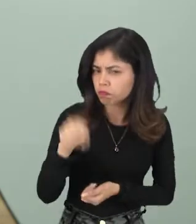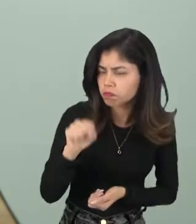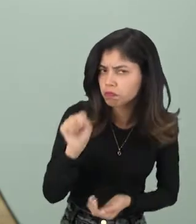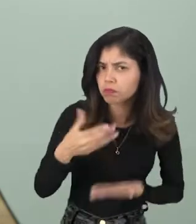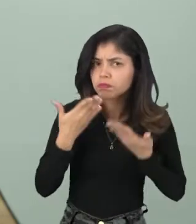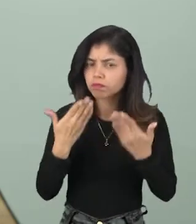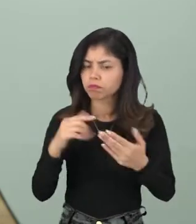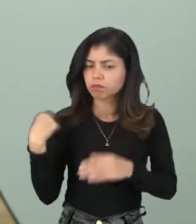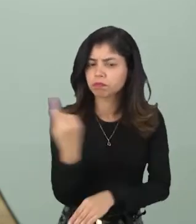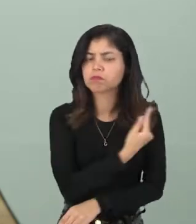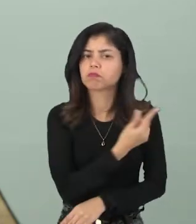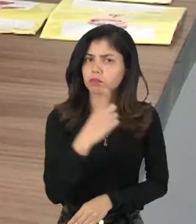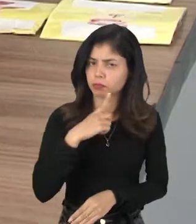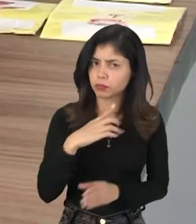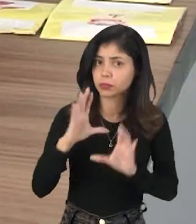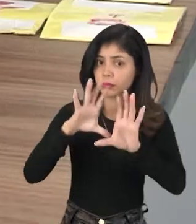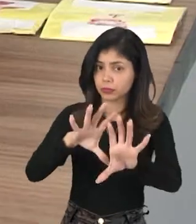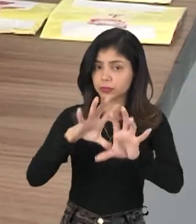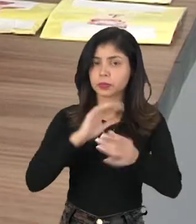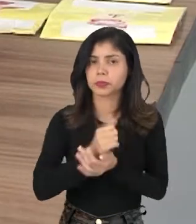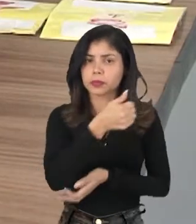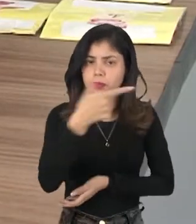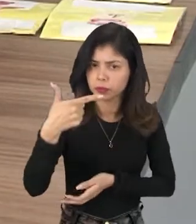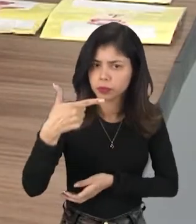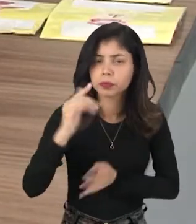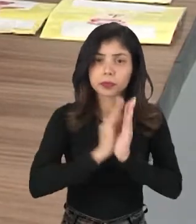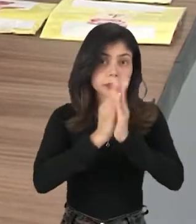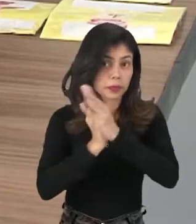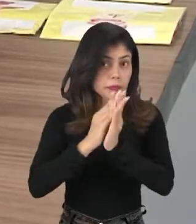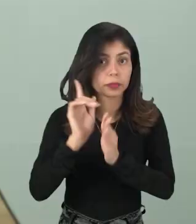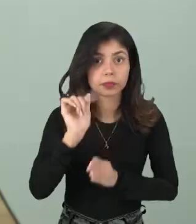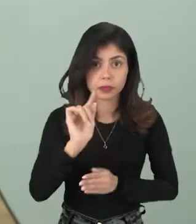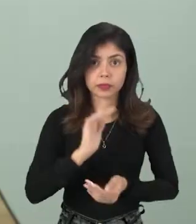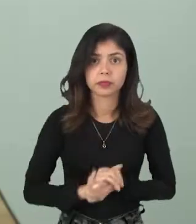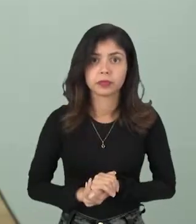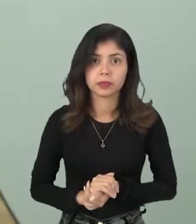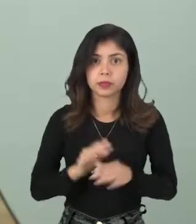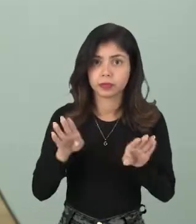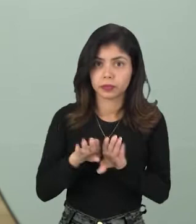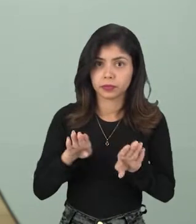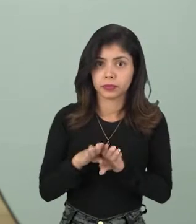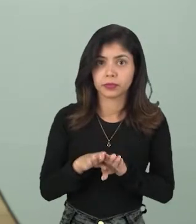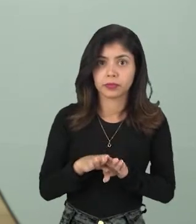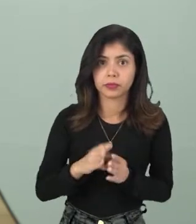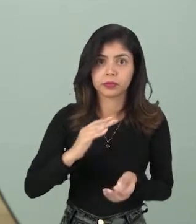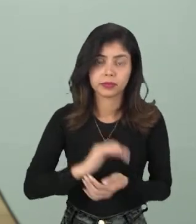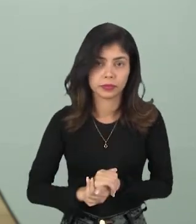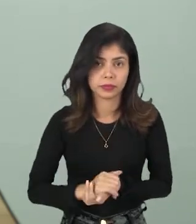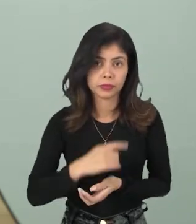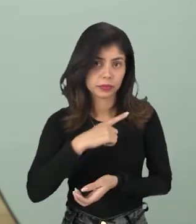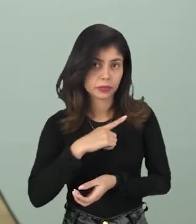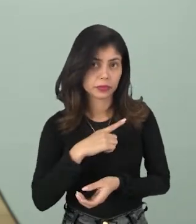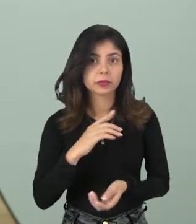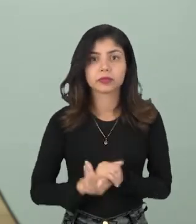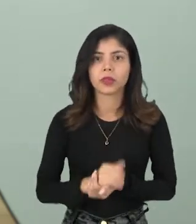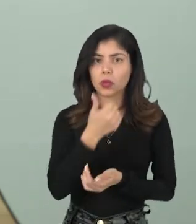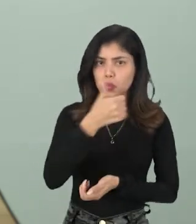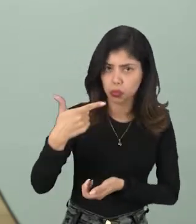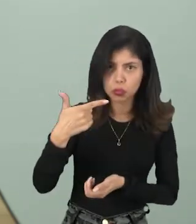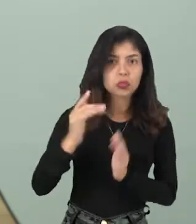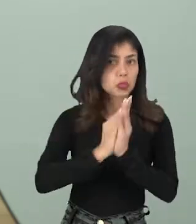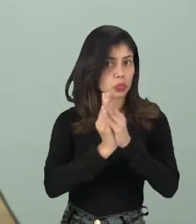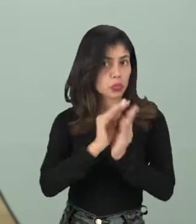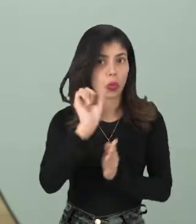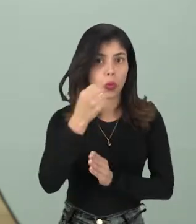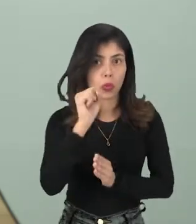então vamos lá nós temos aqui 12 boneco certo então nós vamos acrescentar aos 12 bonecos